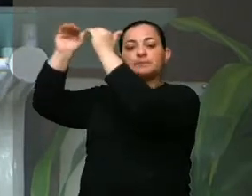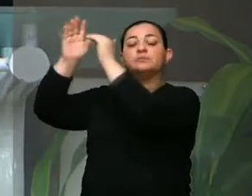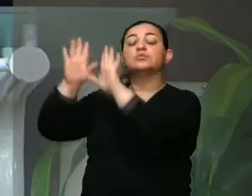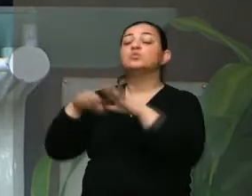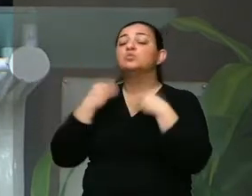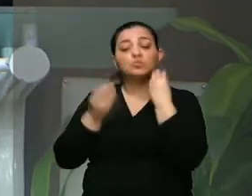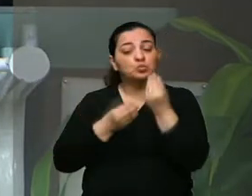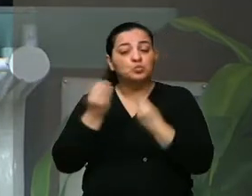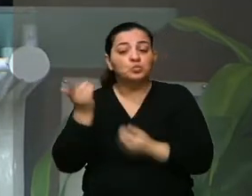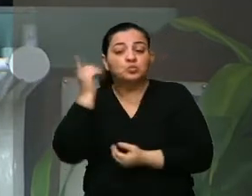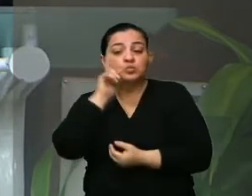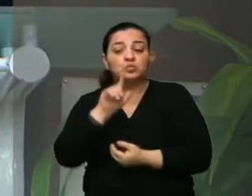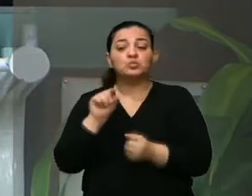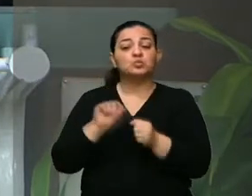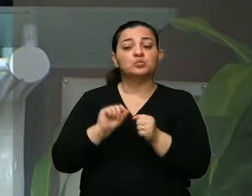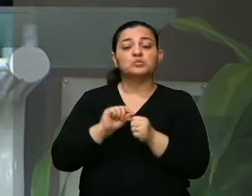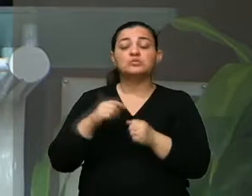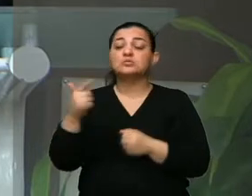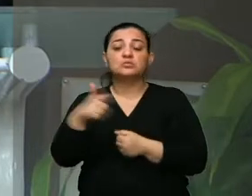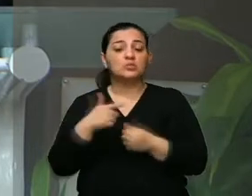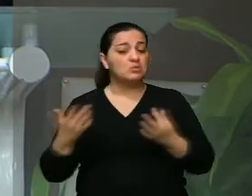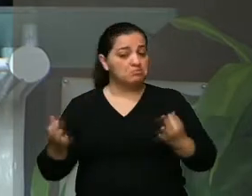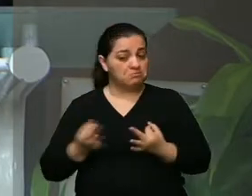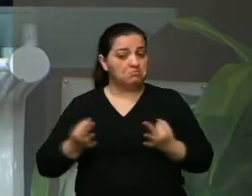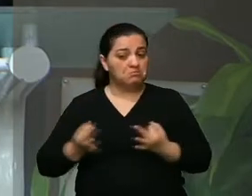isso nós não somos perfeitos